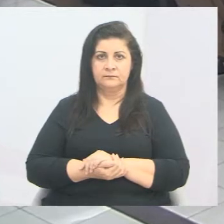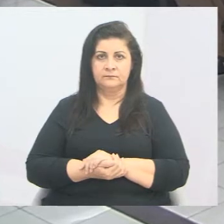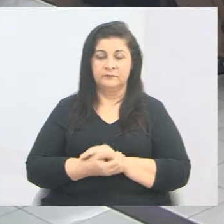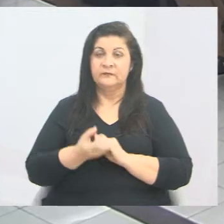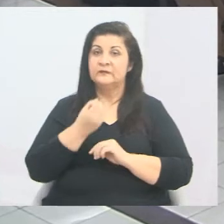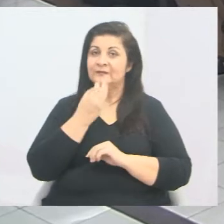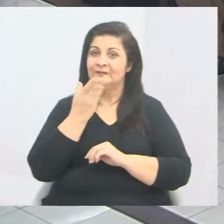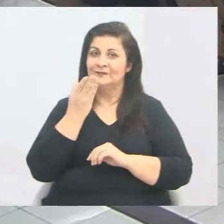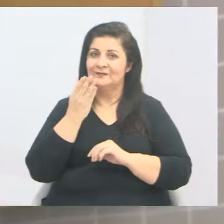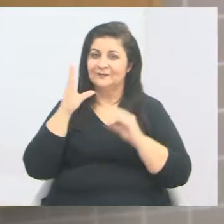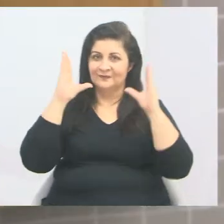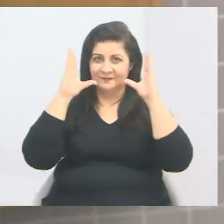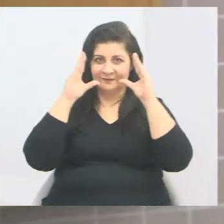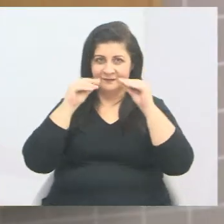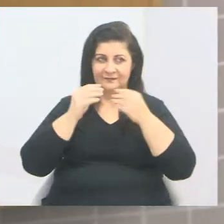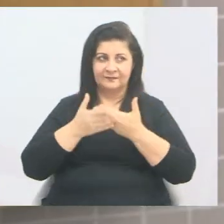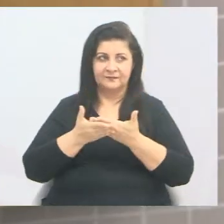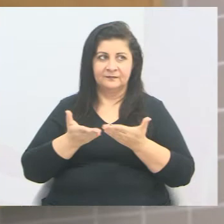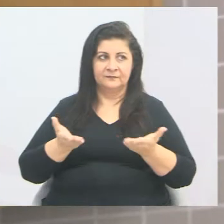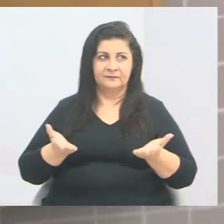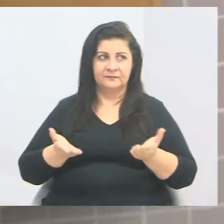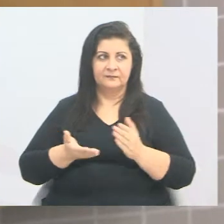Boa noite a todos. Boa noite.